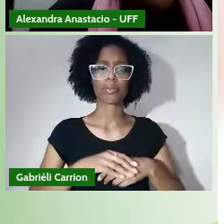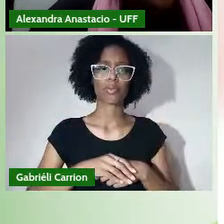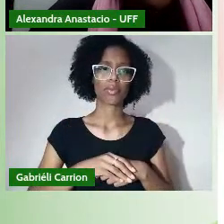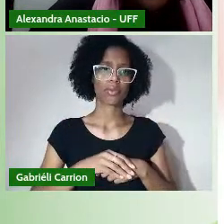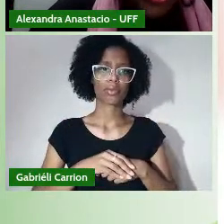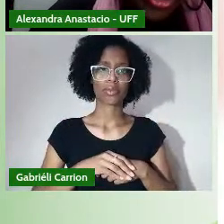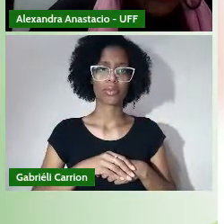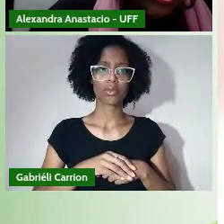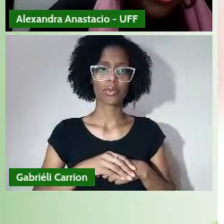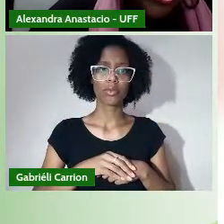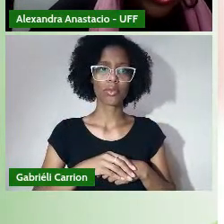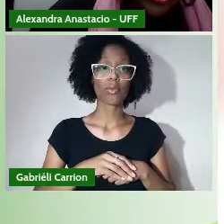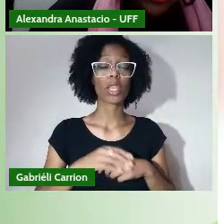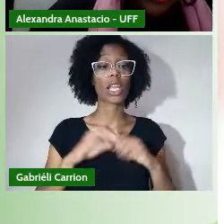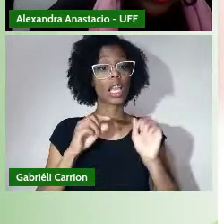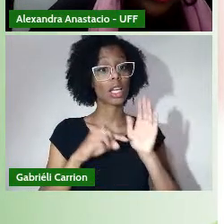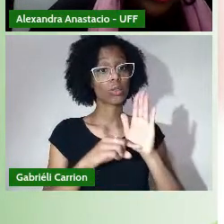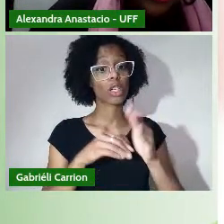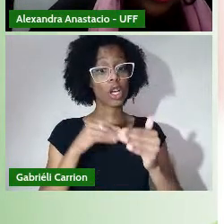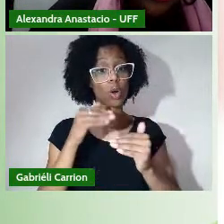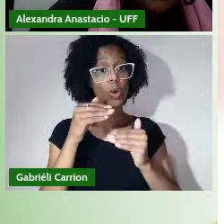para construirmos